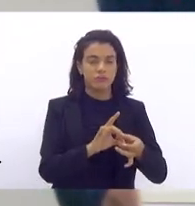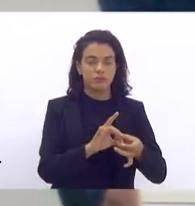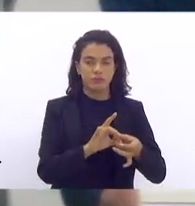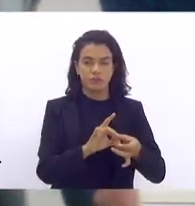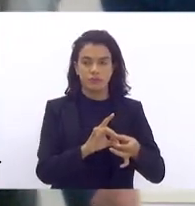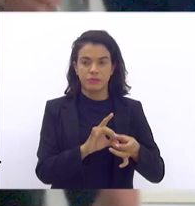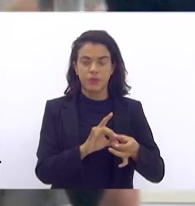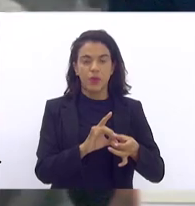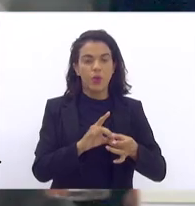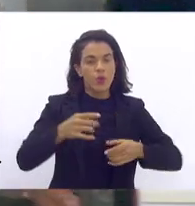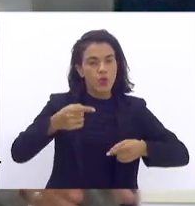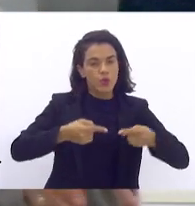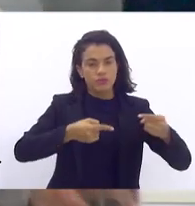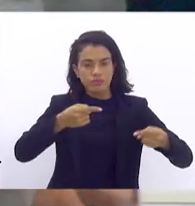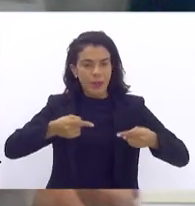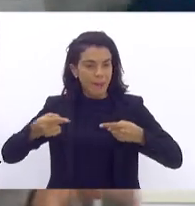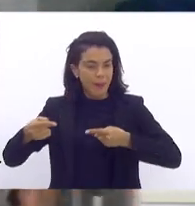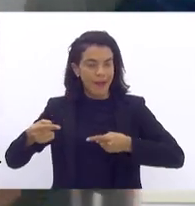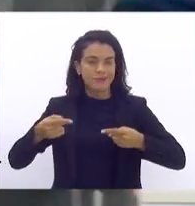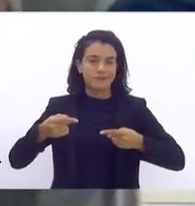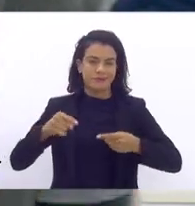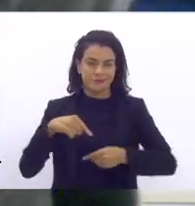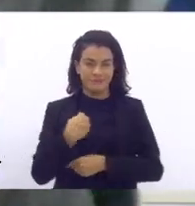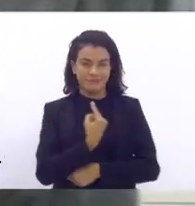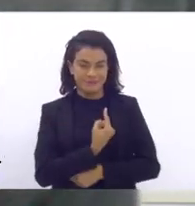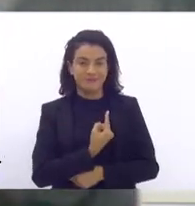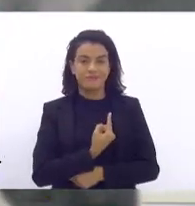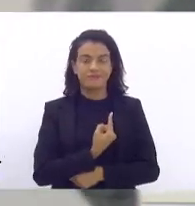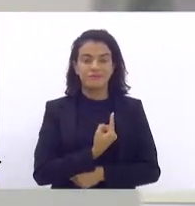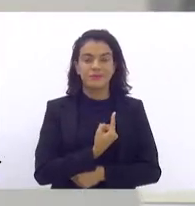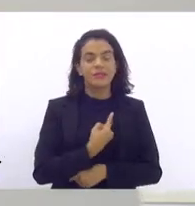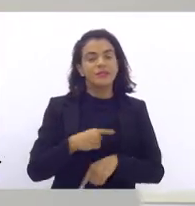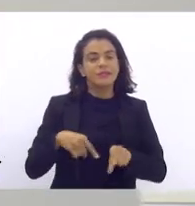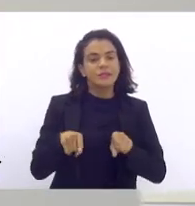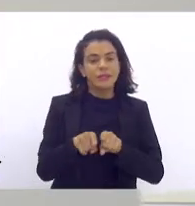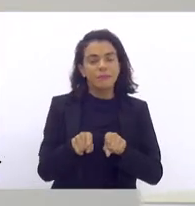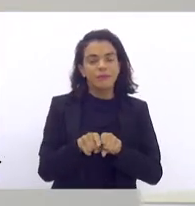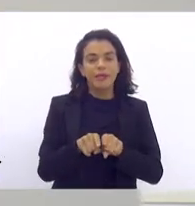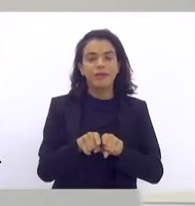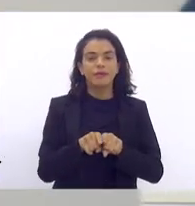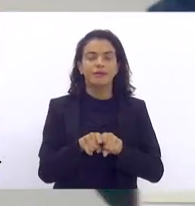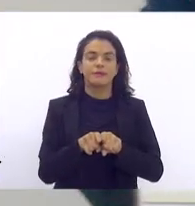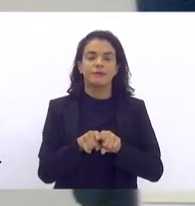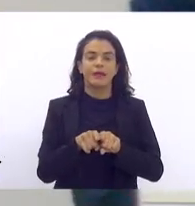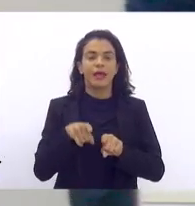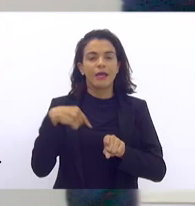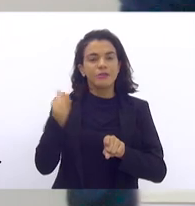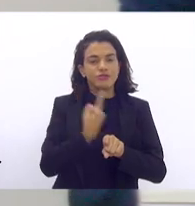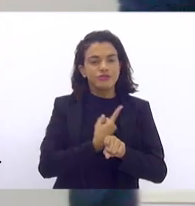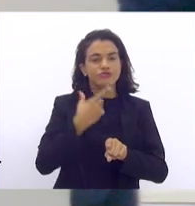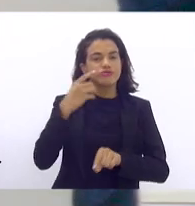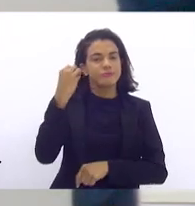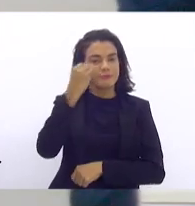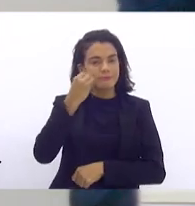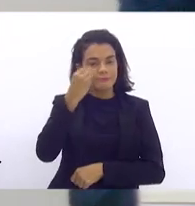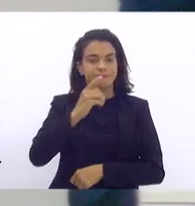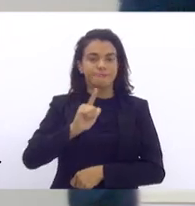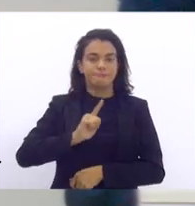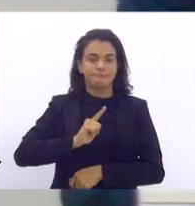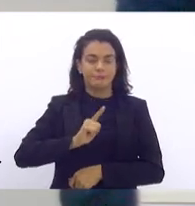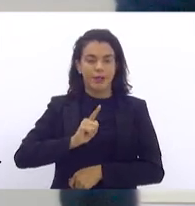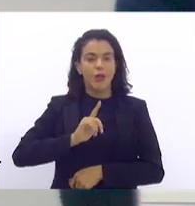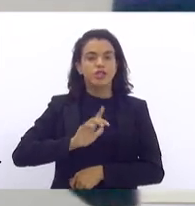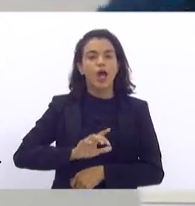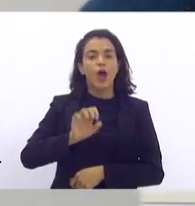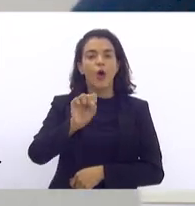os debates e a gente já tem uma experiência né Eu tô já no